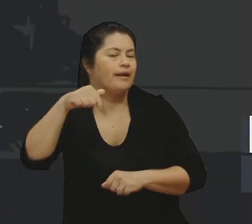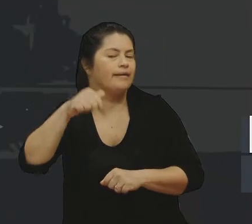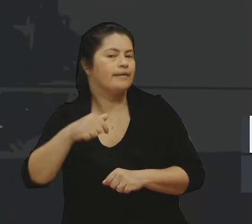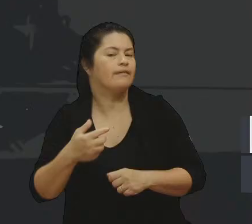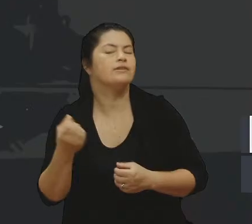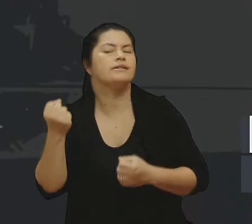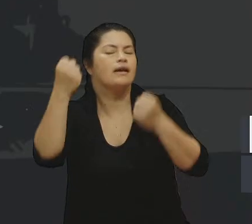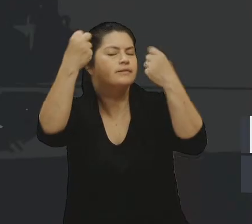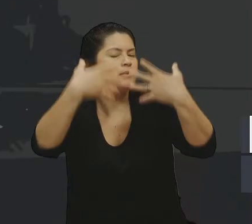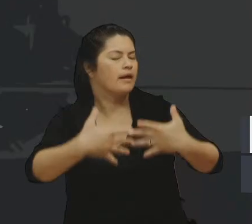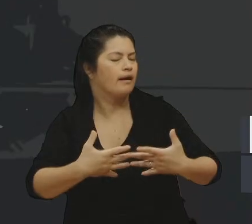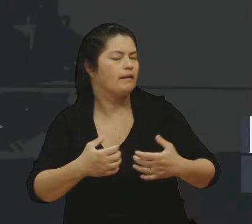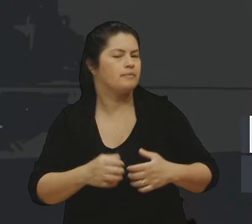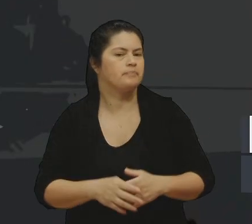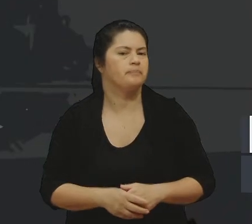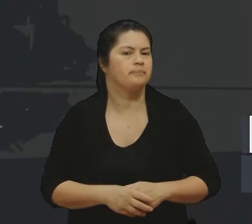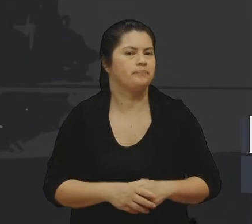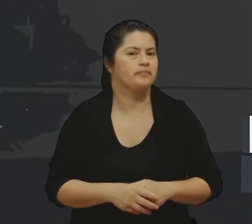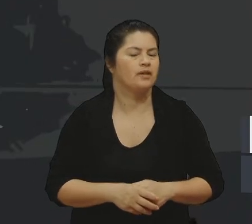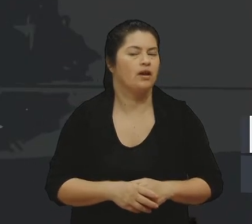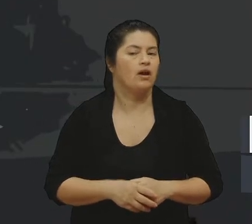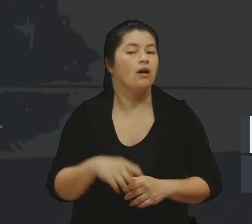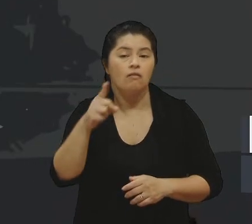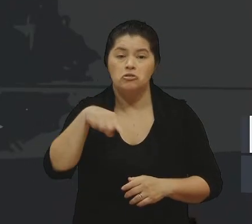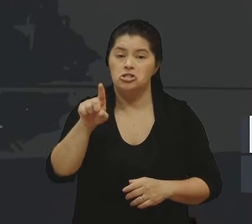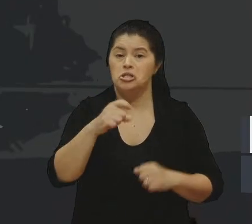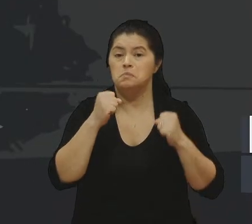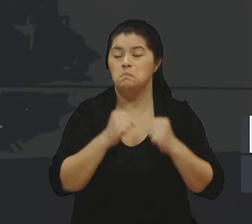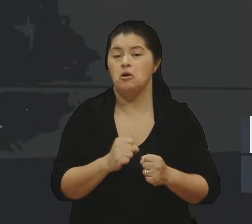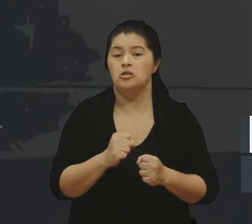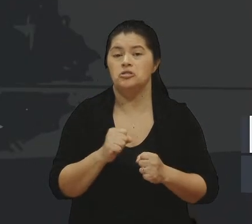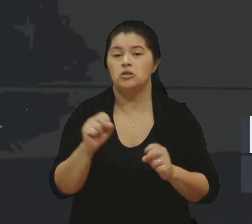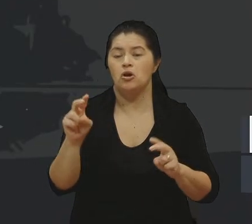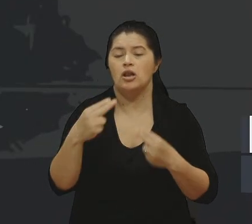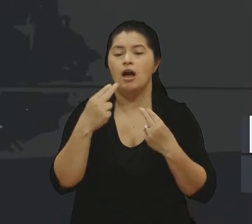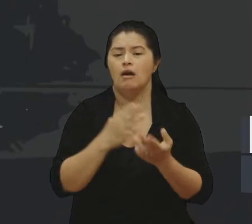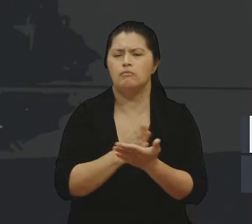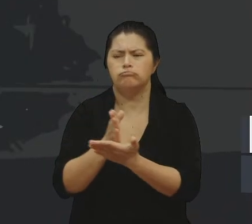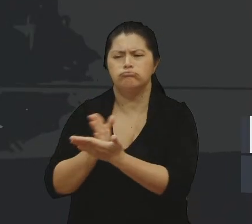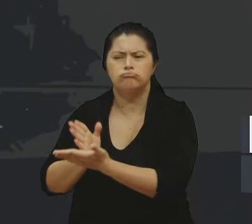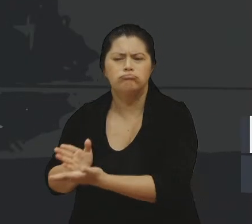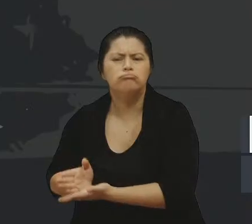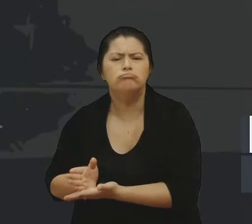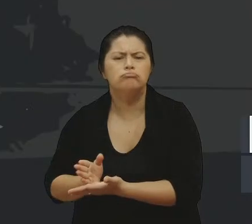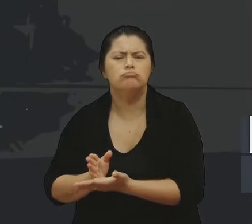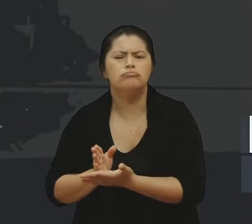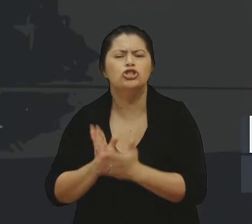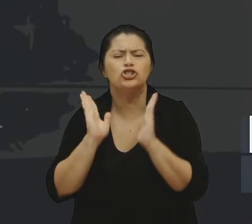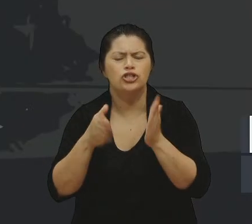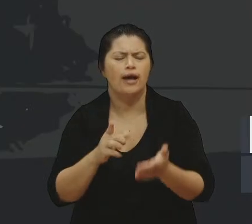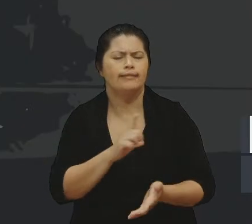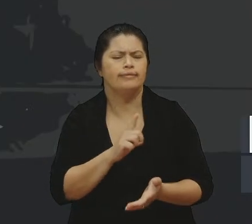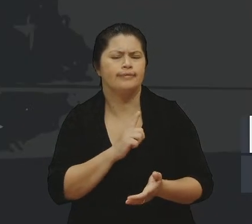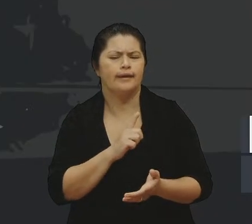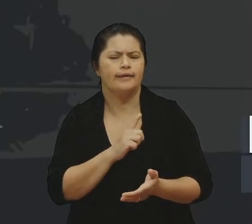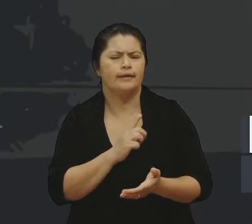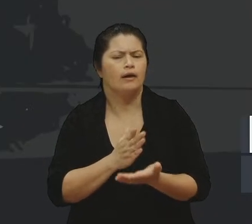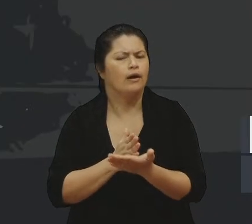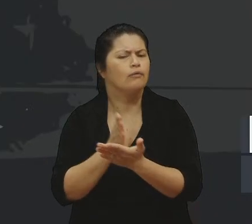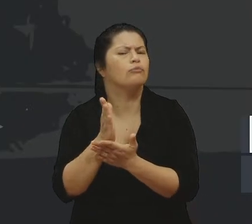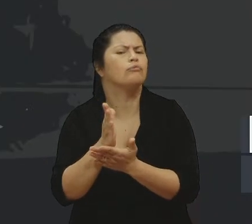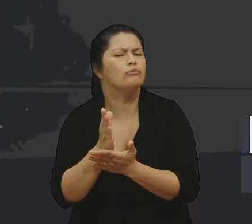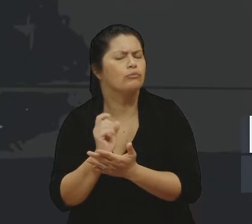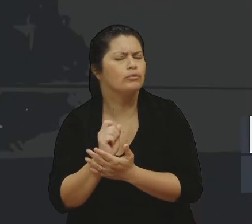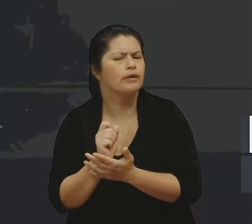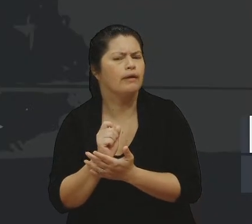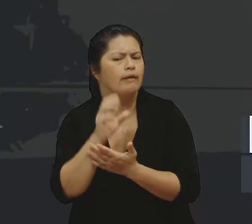contar? Talvez vocês possam fazer isso. Vocês podem olhar para o seu segmento e conversar com quem já está no caminho. Dizer, cara, me fala desse segmento. Porque tem